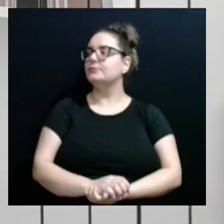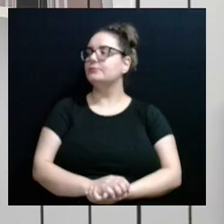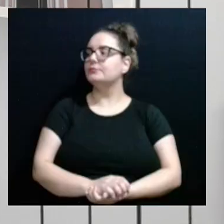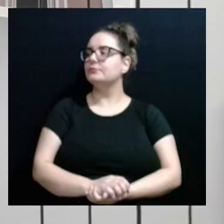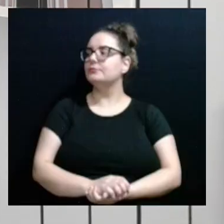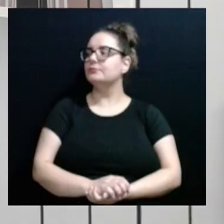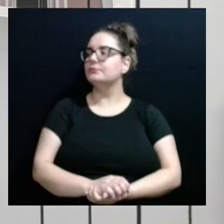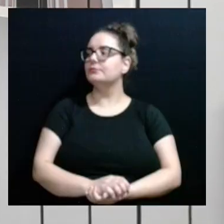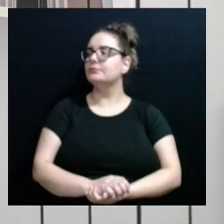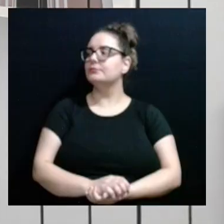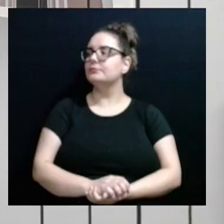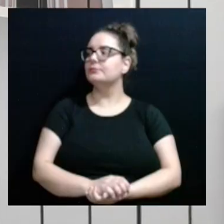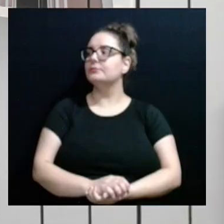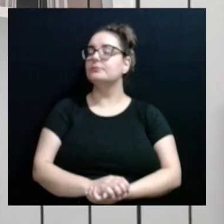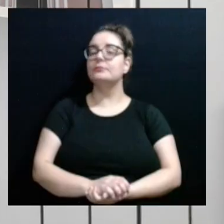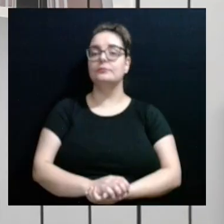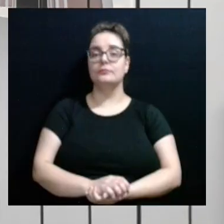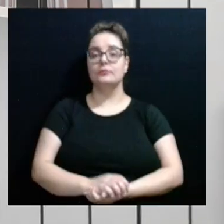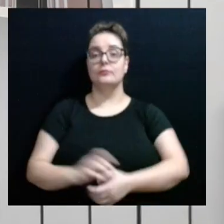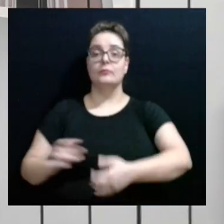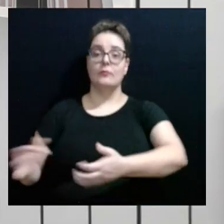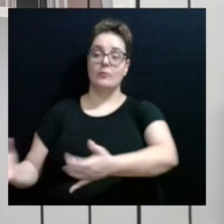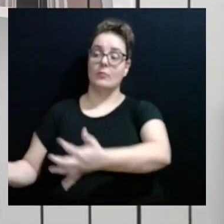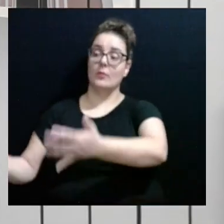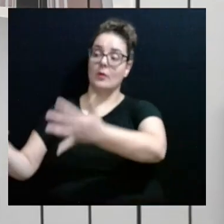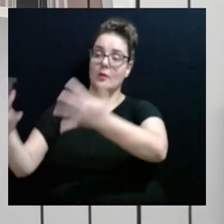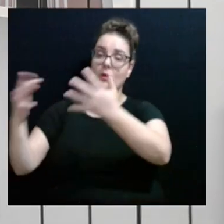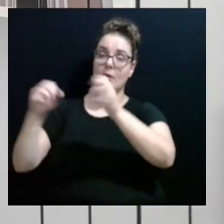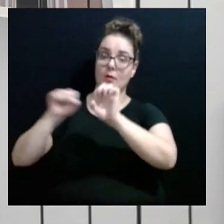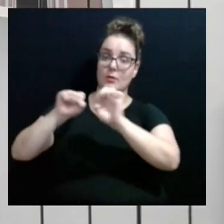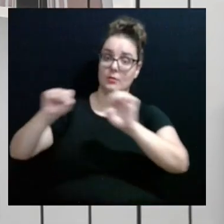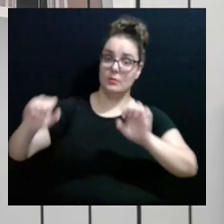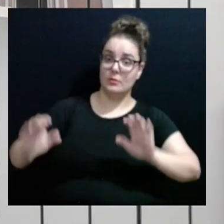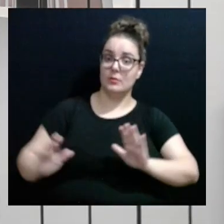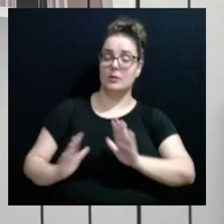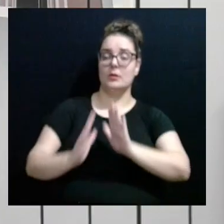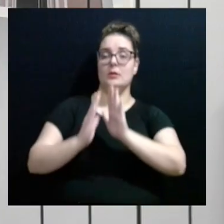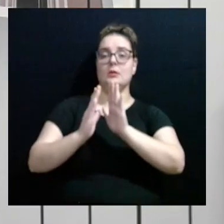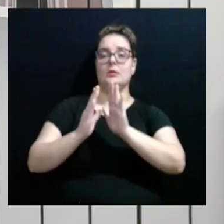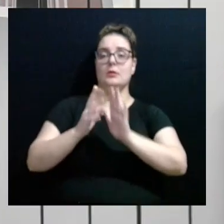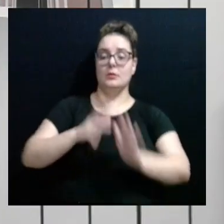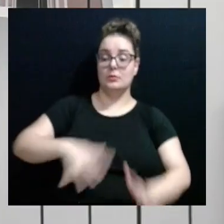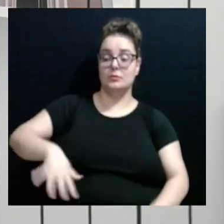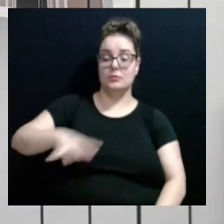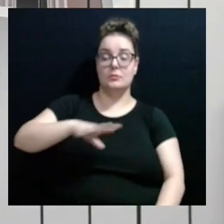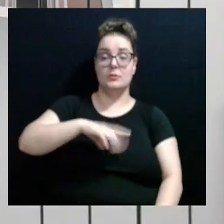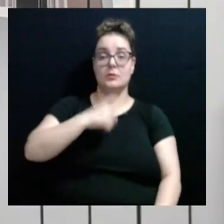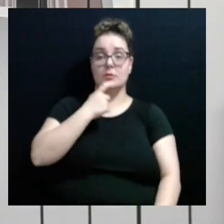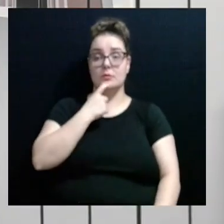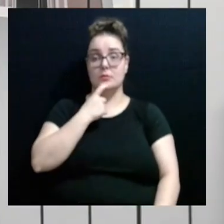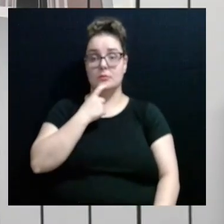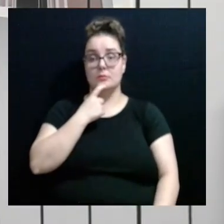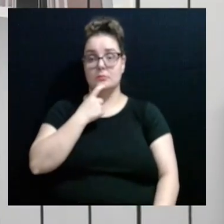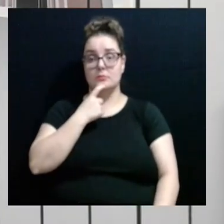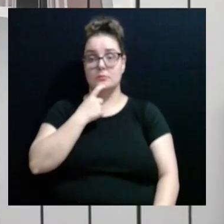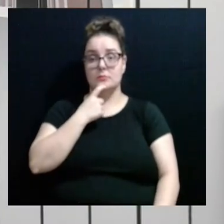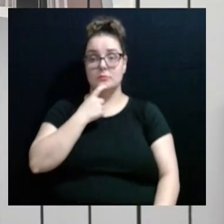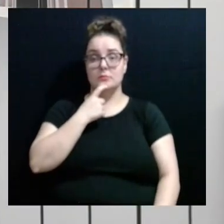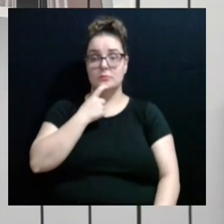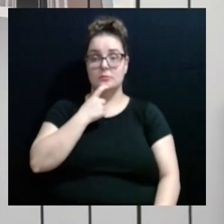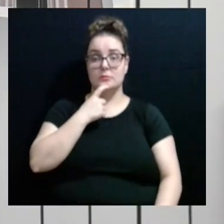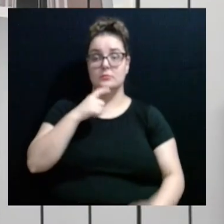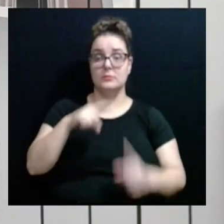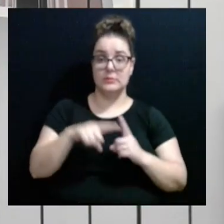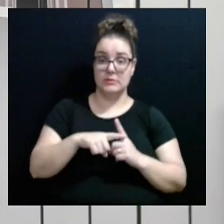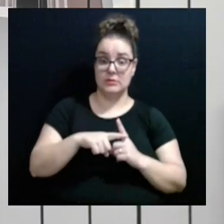A aproximação de um sistema frontal sobre a região de Campinas deixa ainda as temperaturas altas,